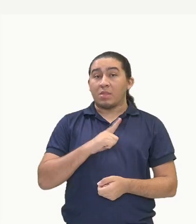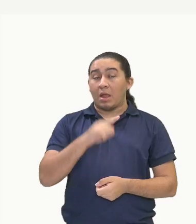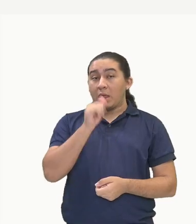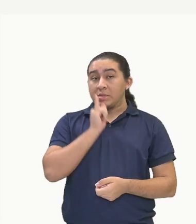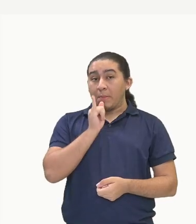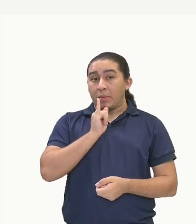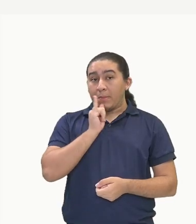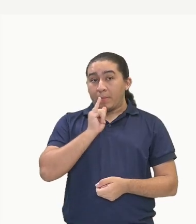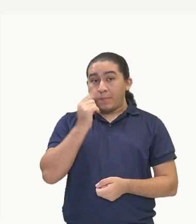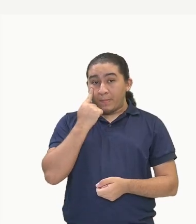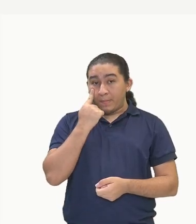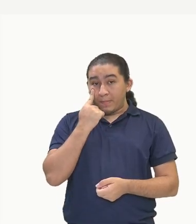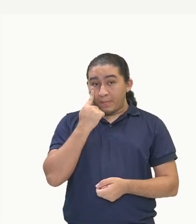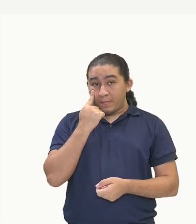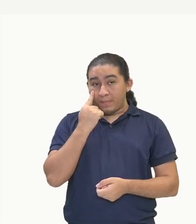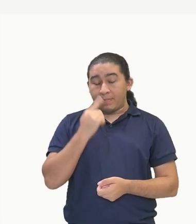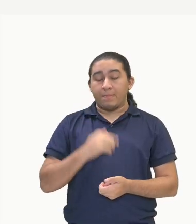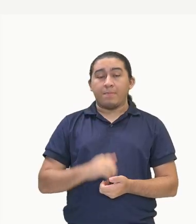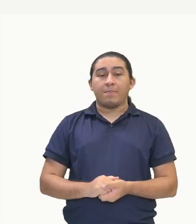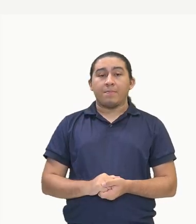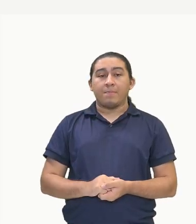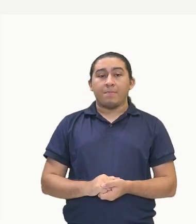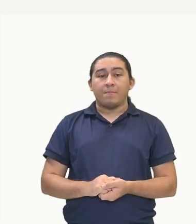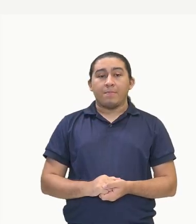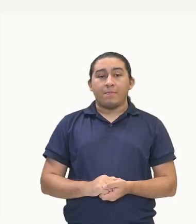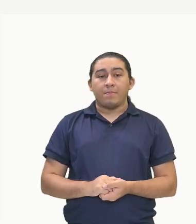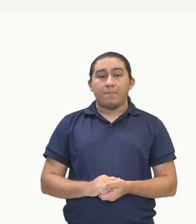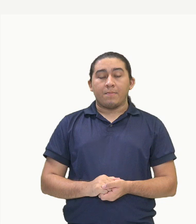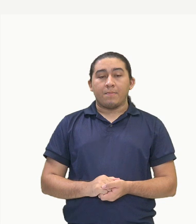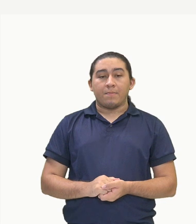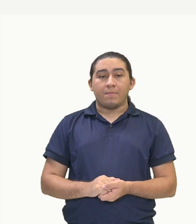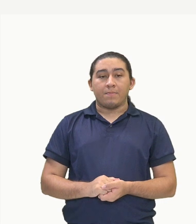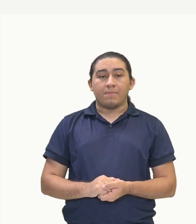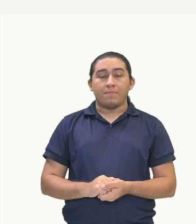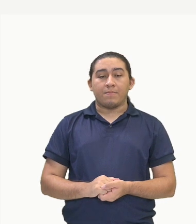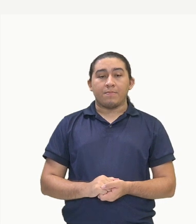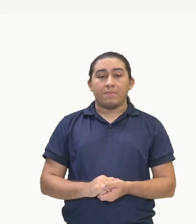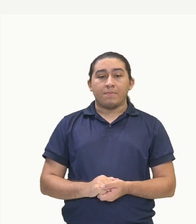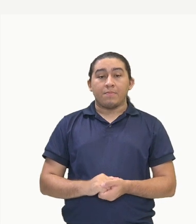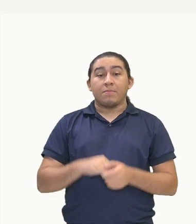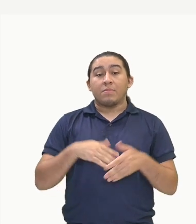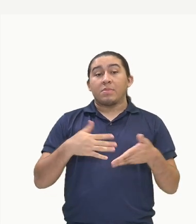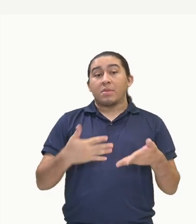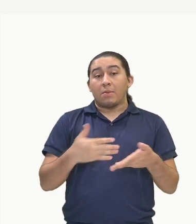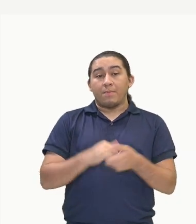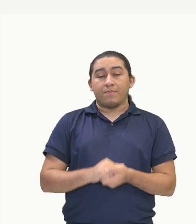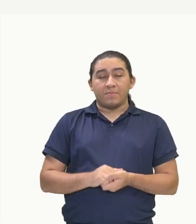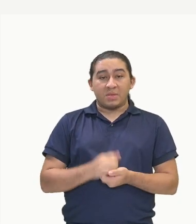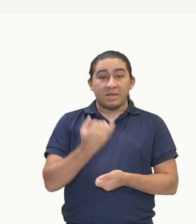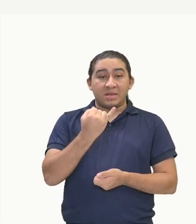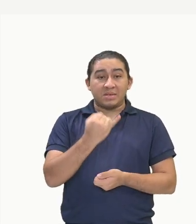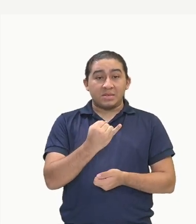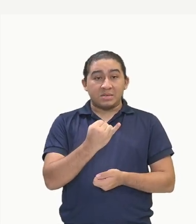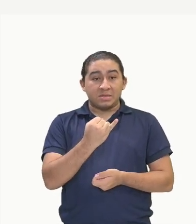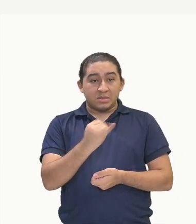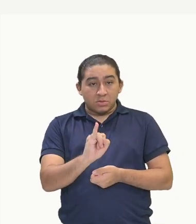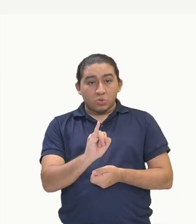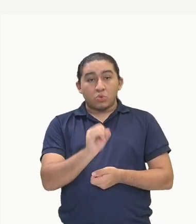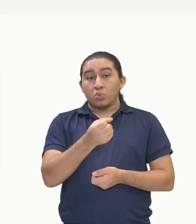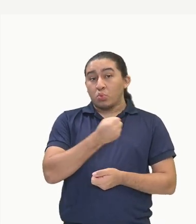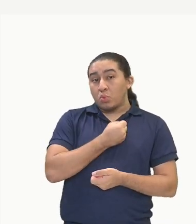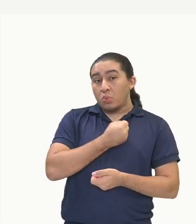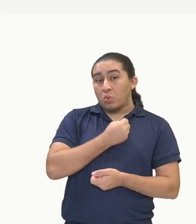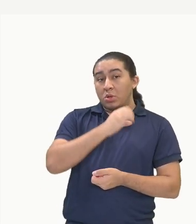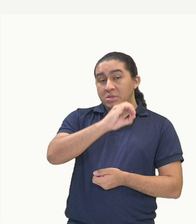primeiro, 0,25. Então, se o número decimal é 0,25, eu posso